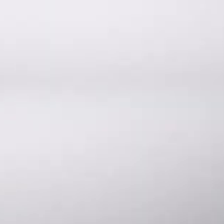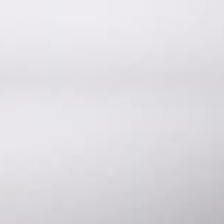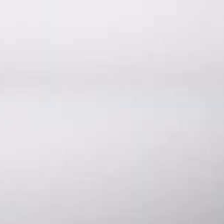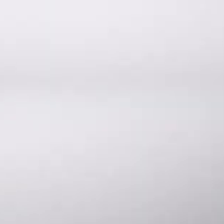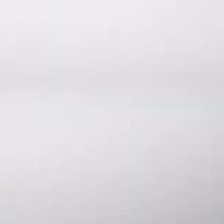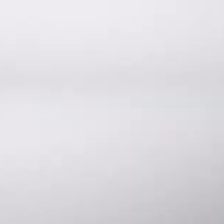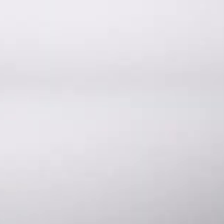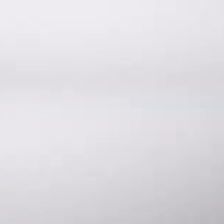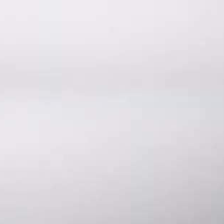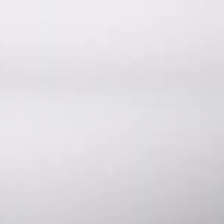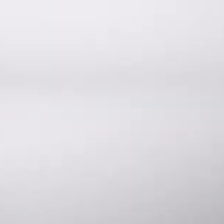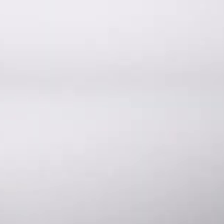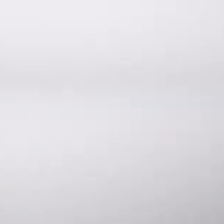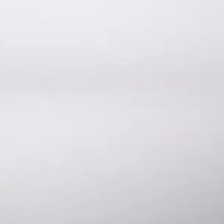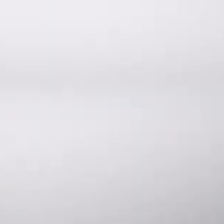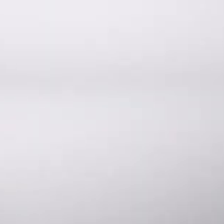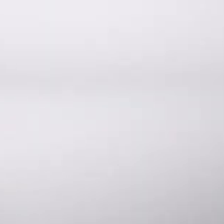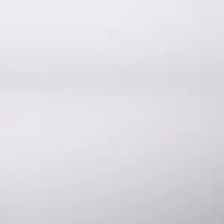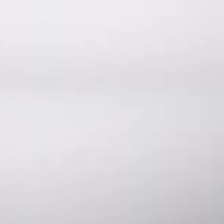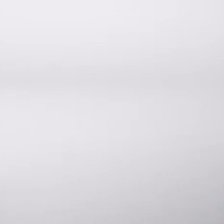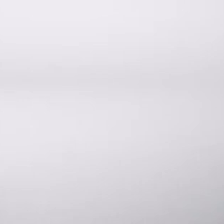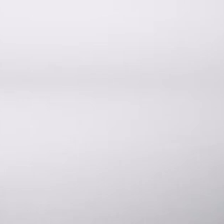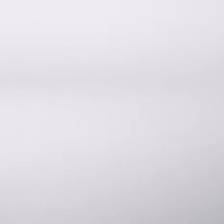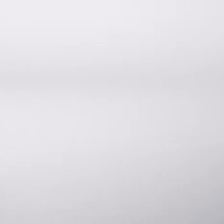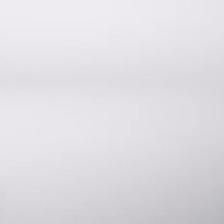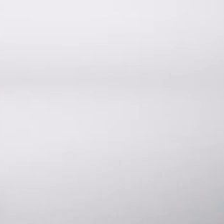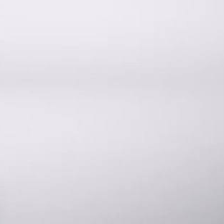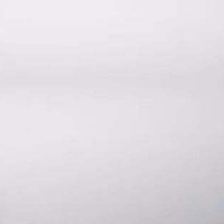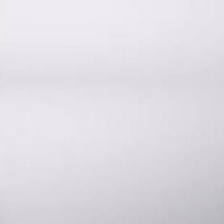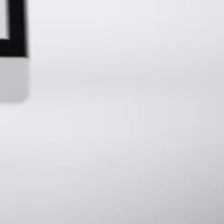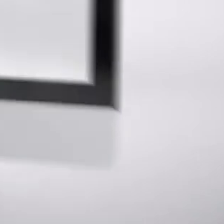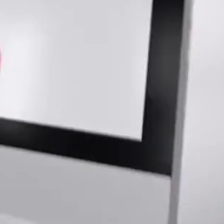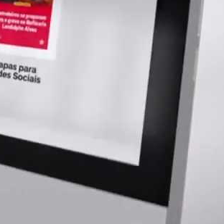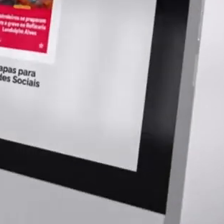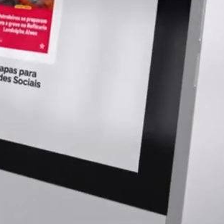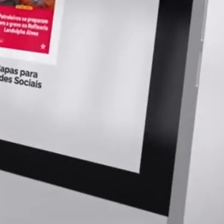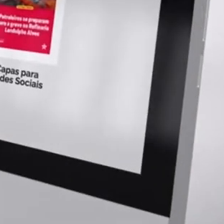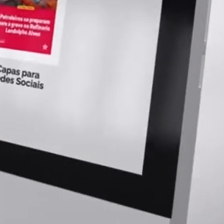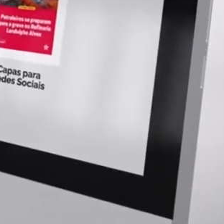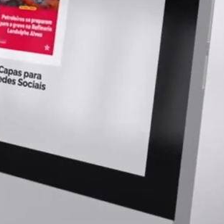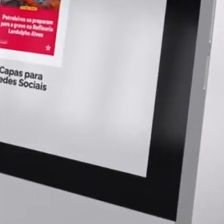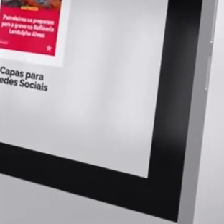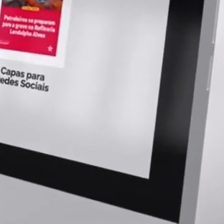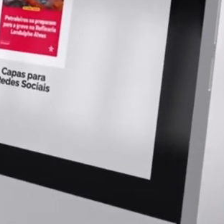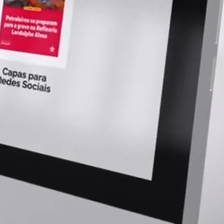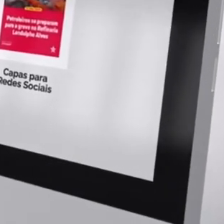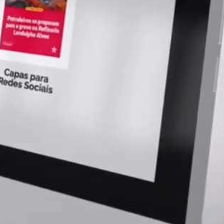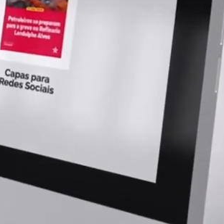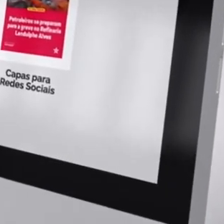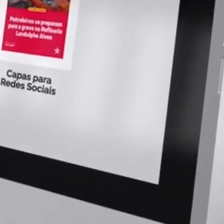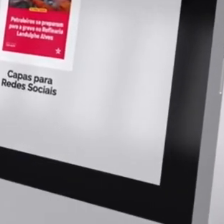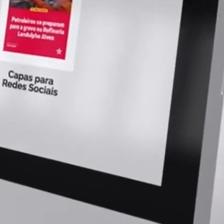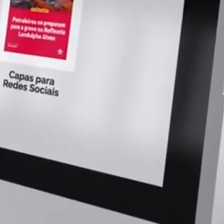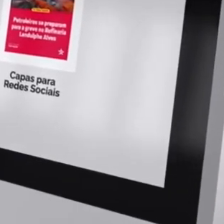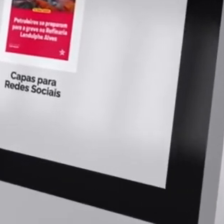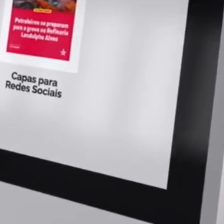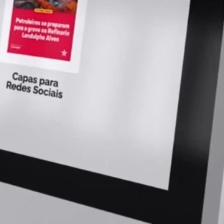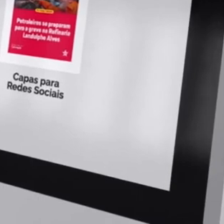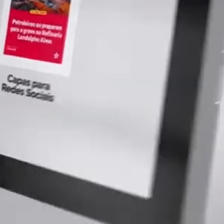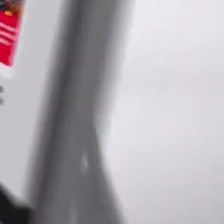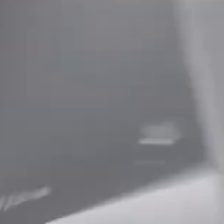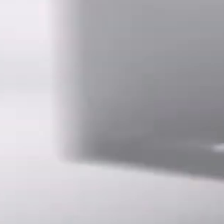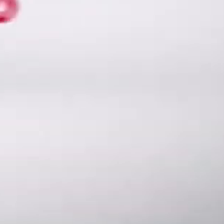Você já conhece a casa 13 é a plataforma de apoio à comunicação da militância petista de todo o Brasil